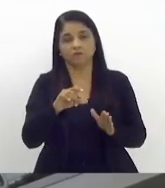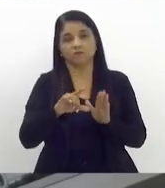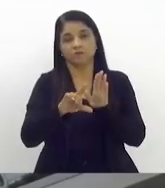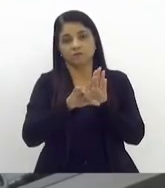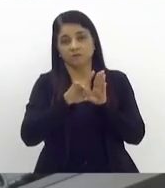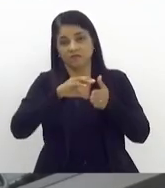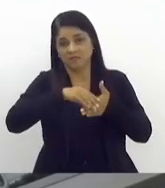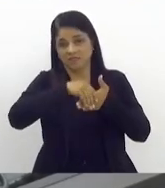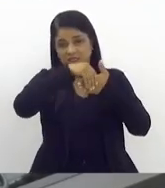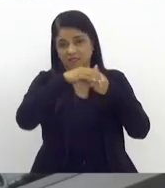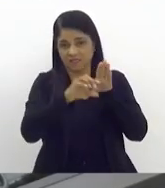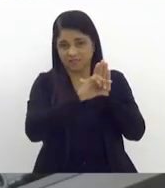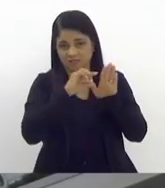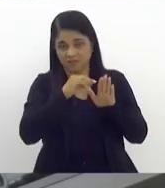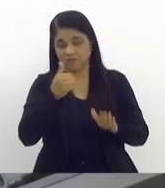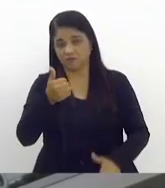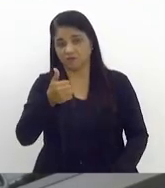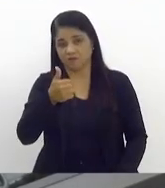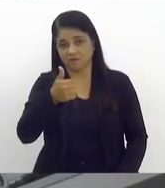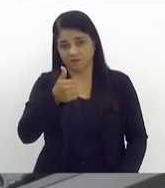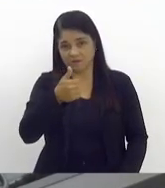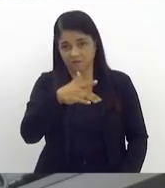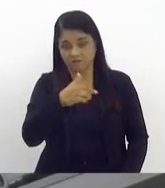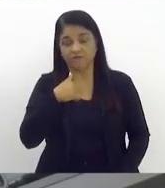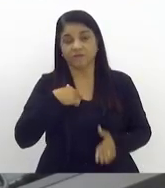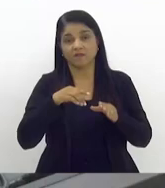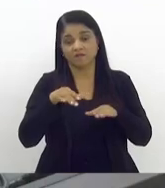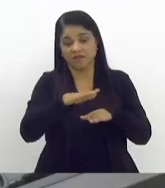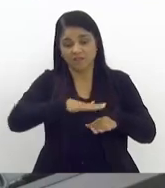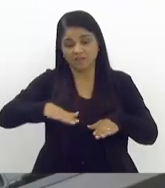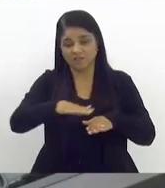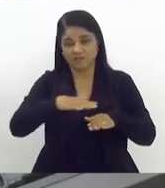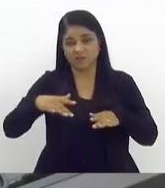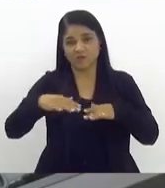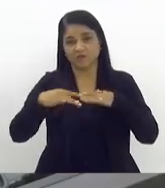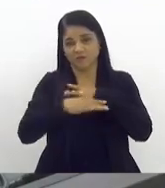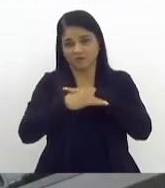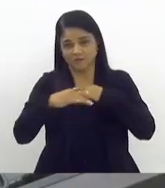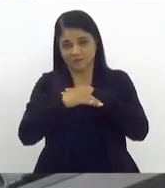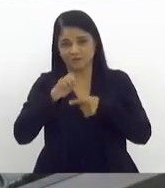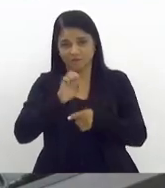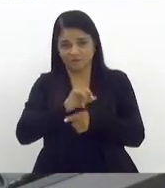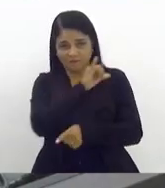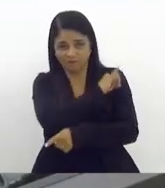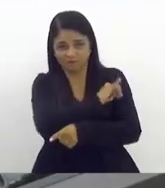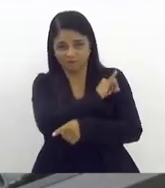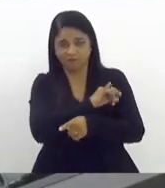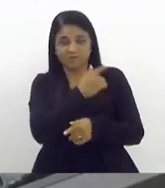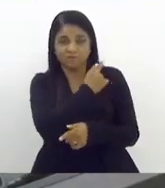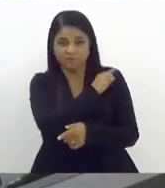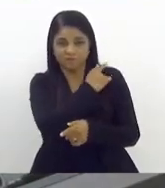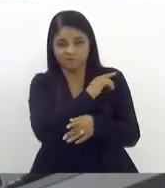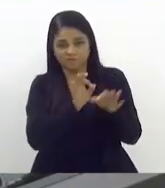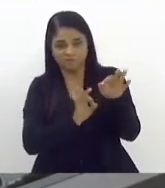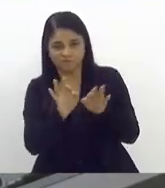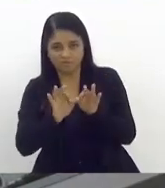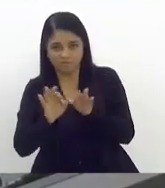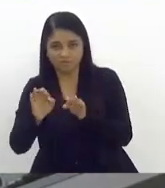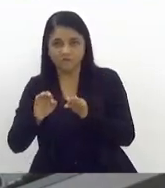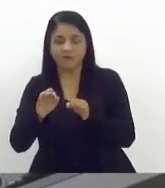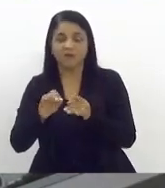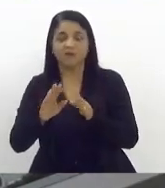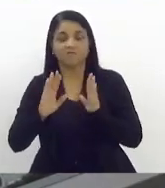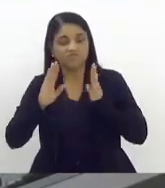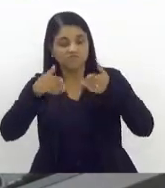de 18, que dispõe sobre a região metropolitana do Rio de Janeiro, sua composição, organização e gestão, e define as funções